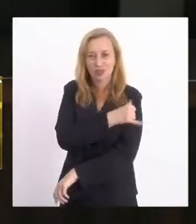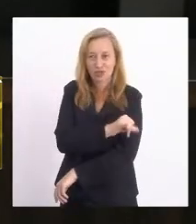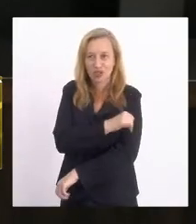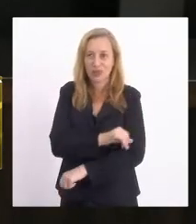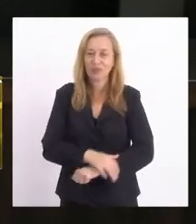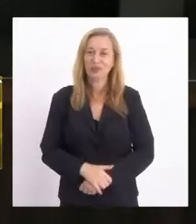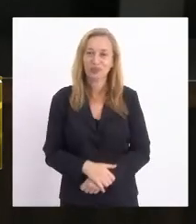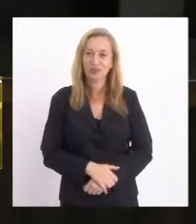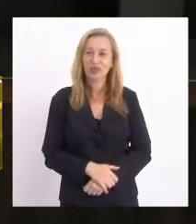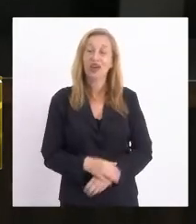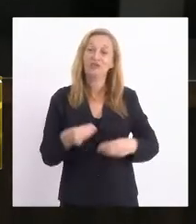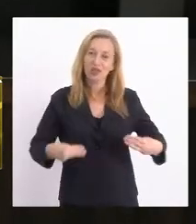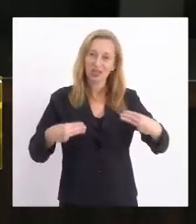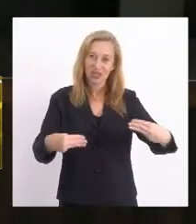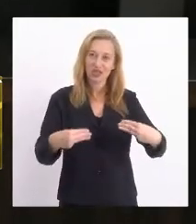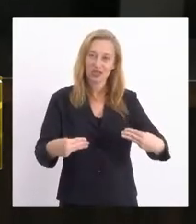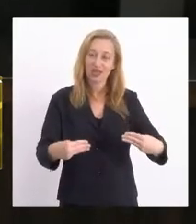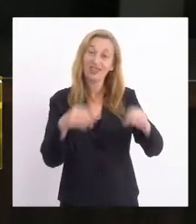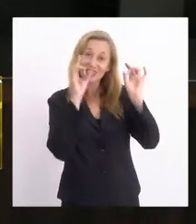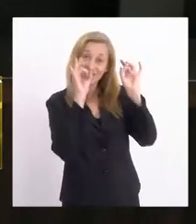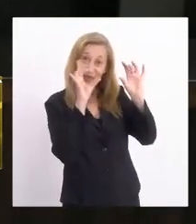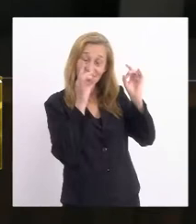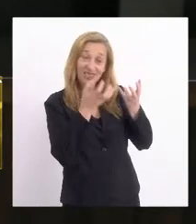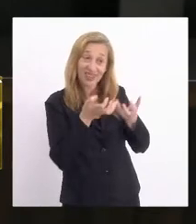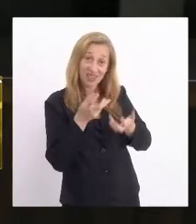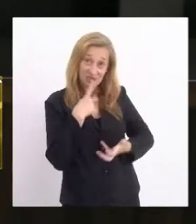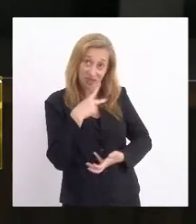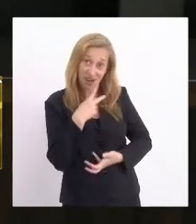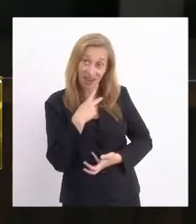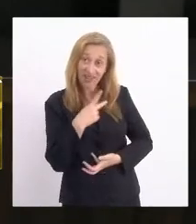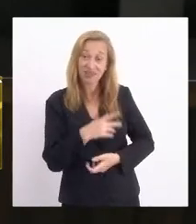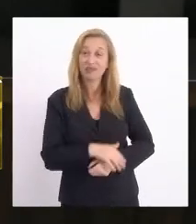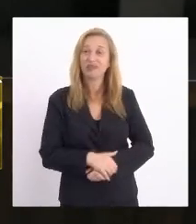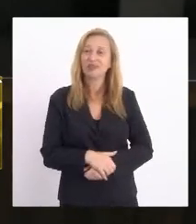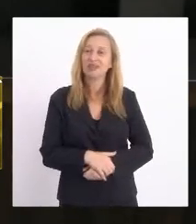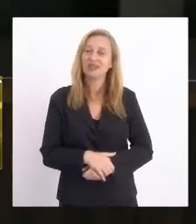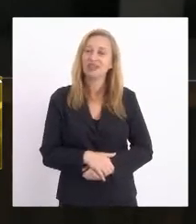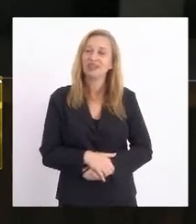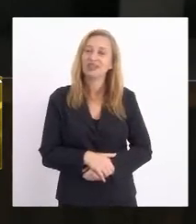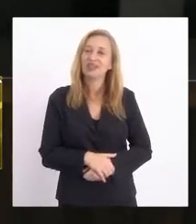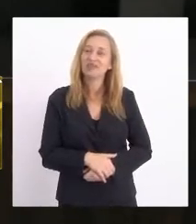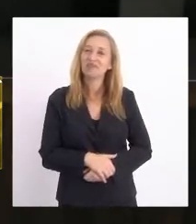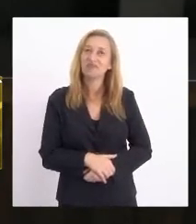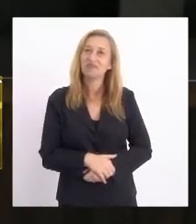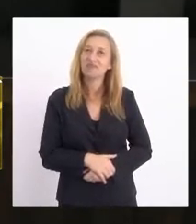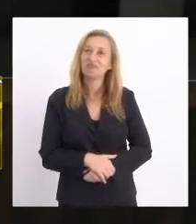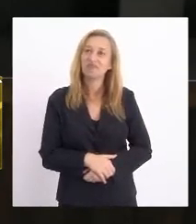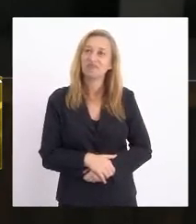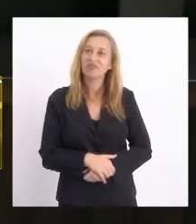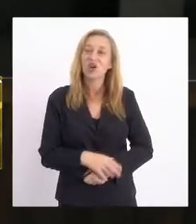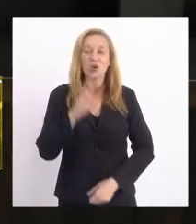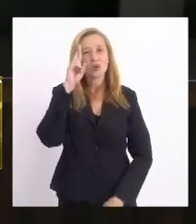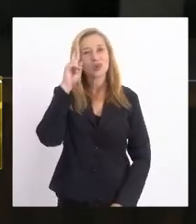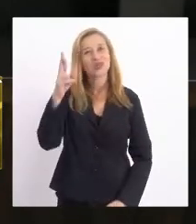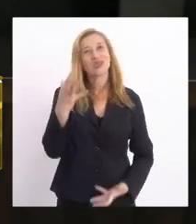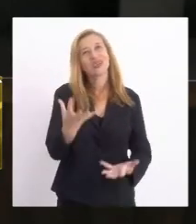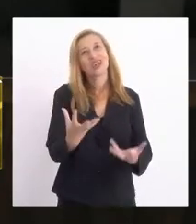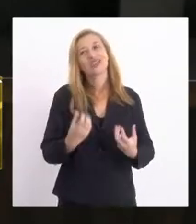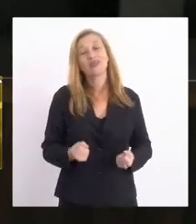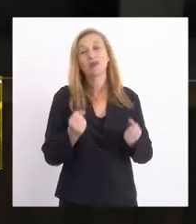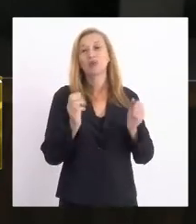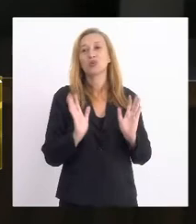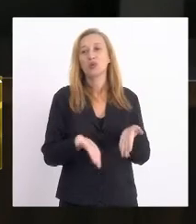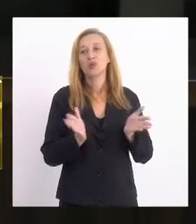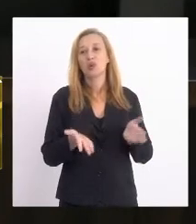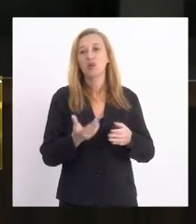Janeiro Ministro em especial queria falar vossa excelência que o senhor está recebendo hoje